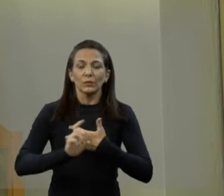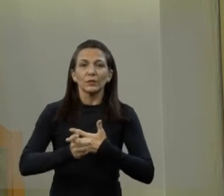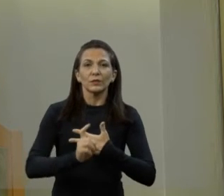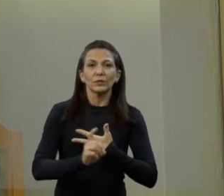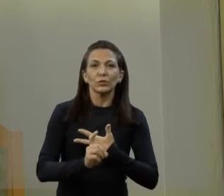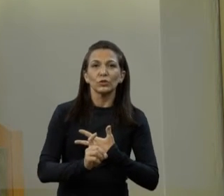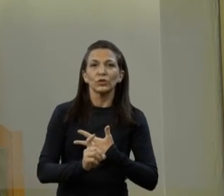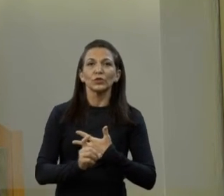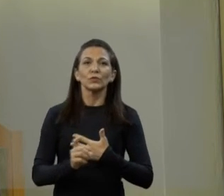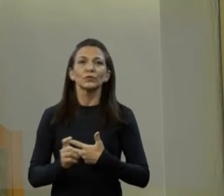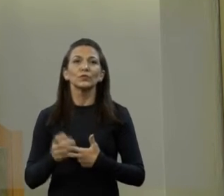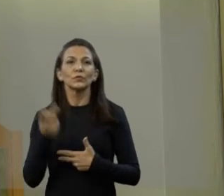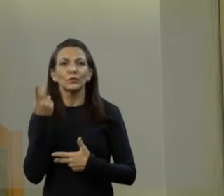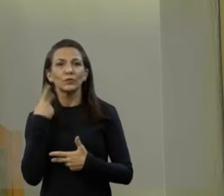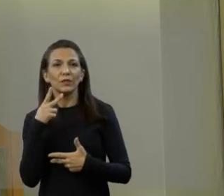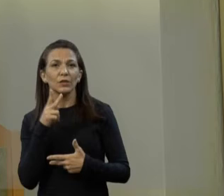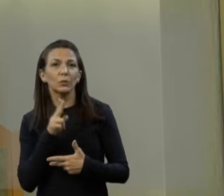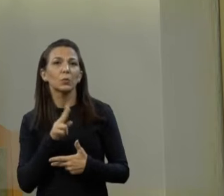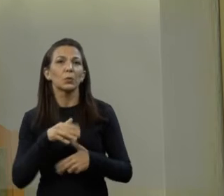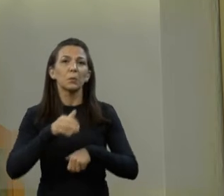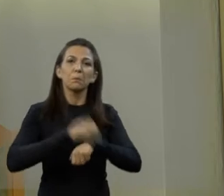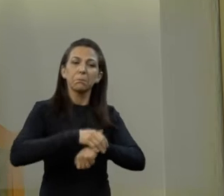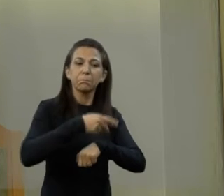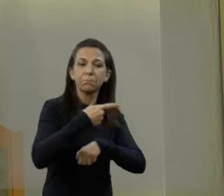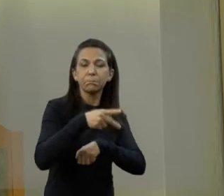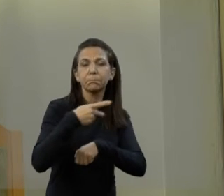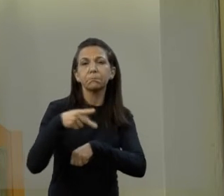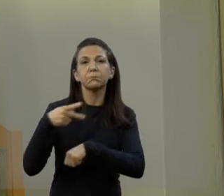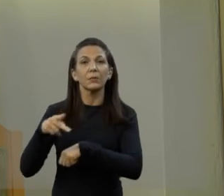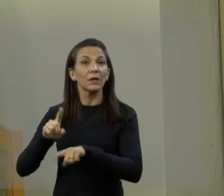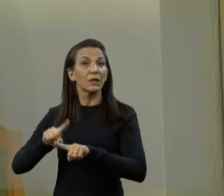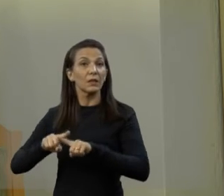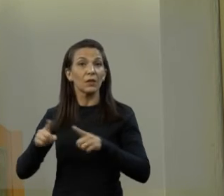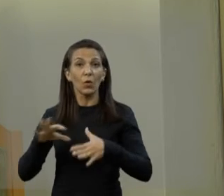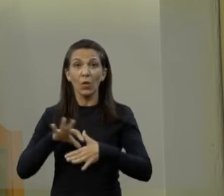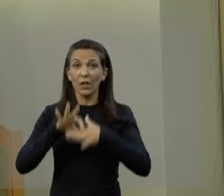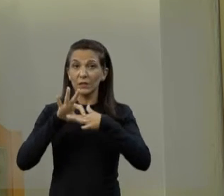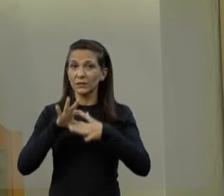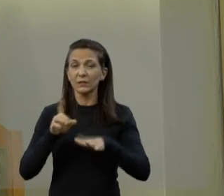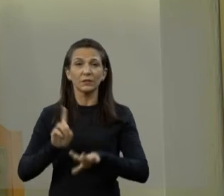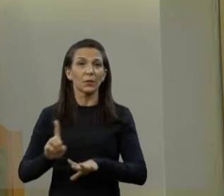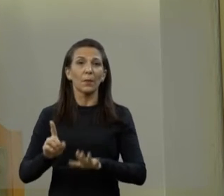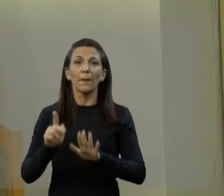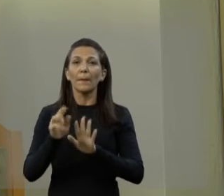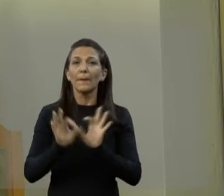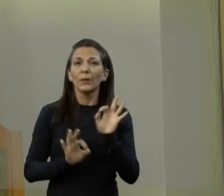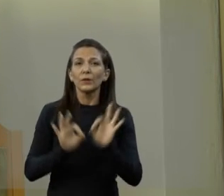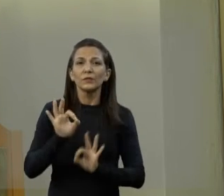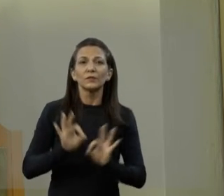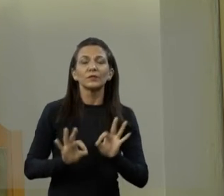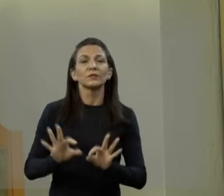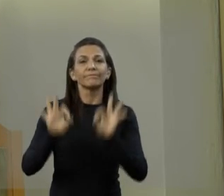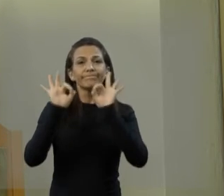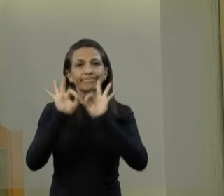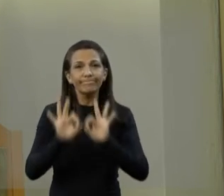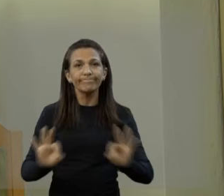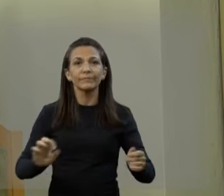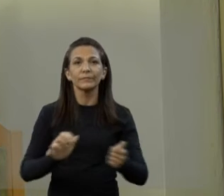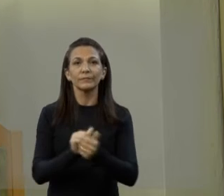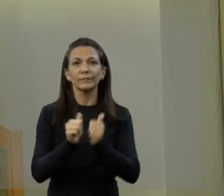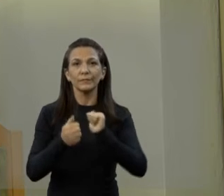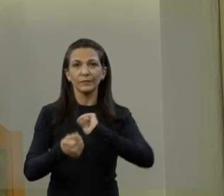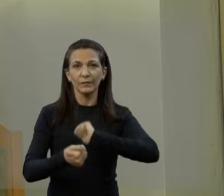executivo pelo vereador tal pela liderança tal não são planos construídos legitimamente